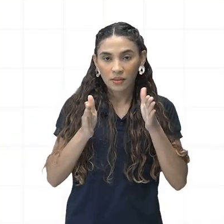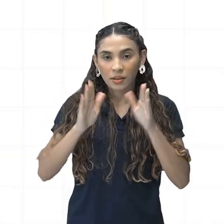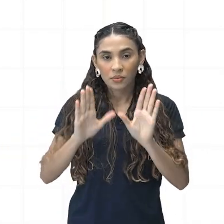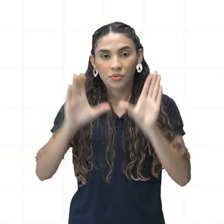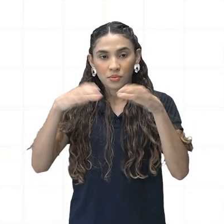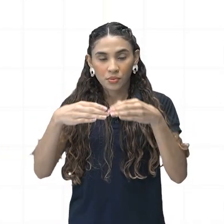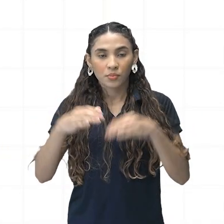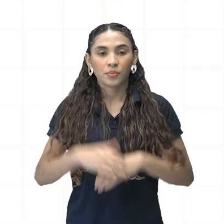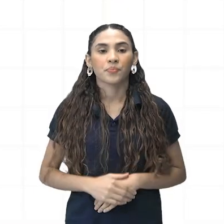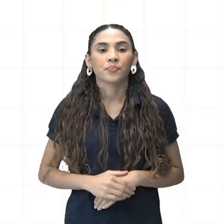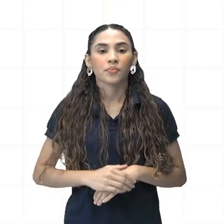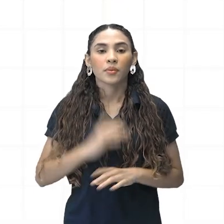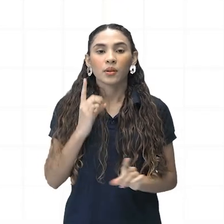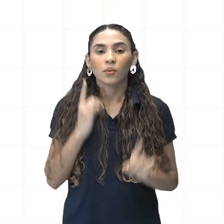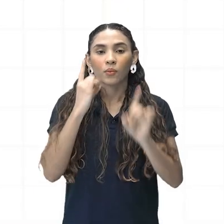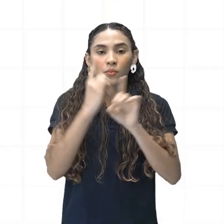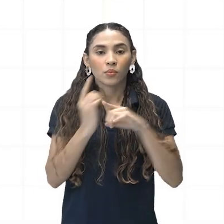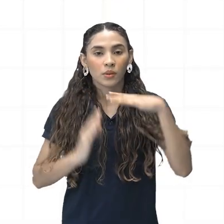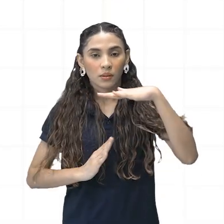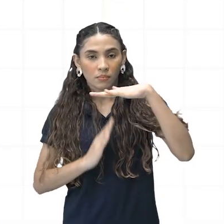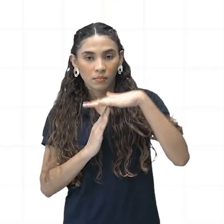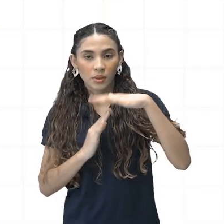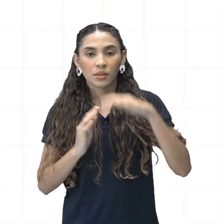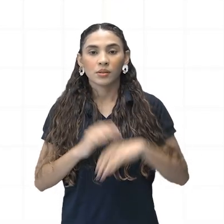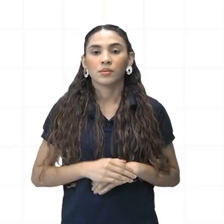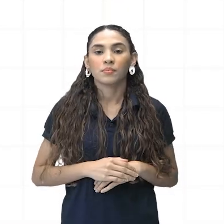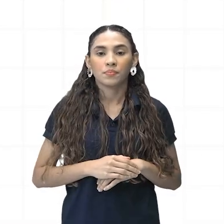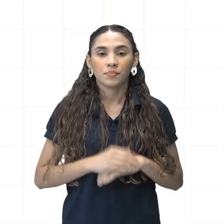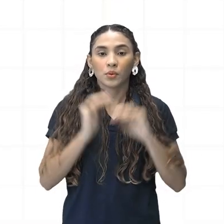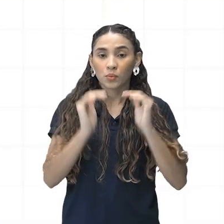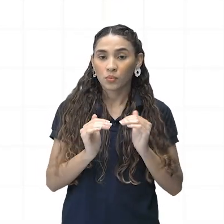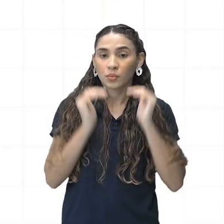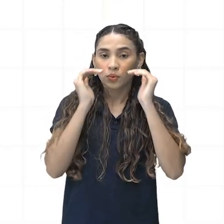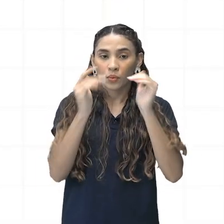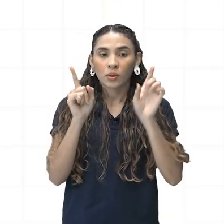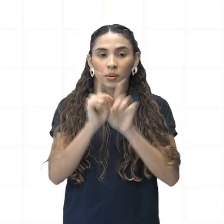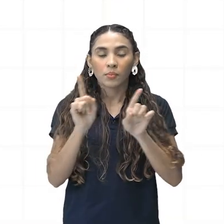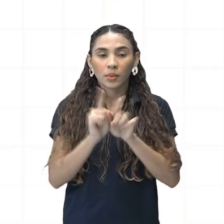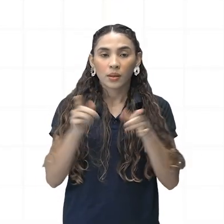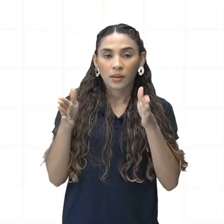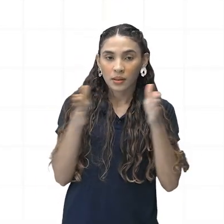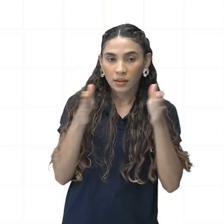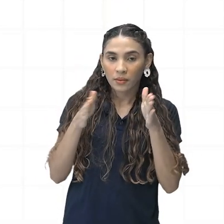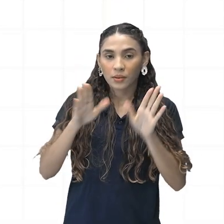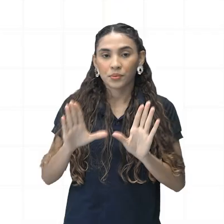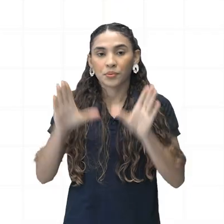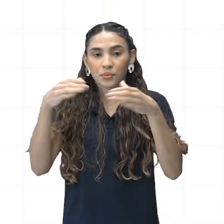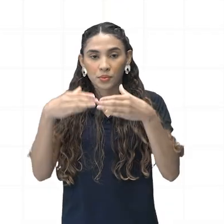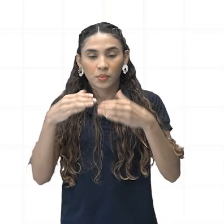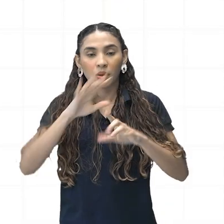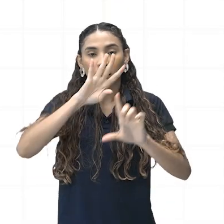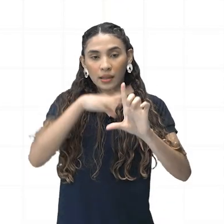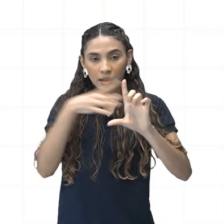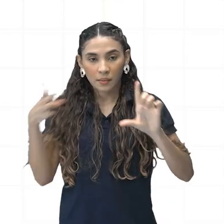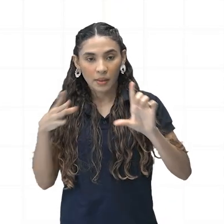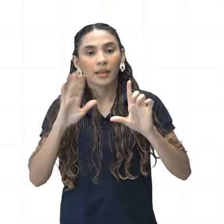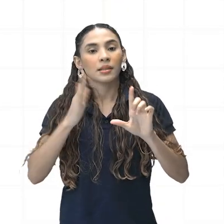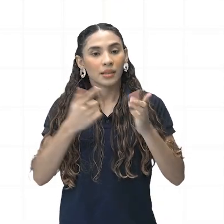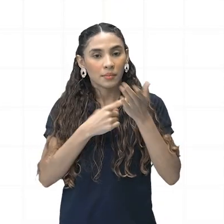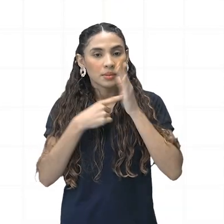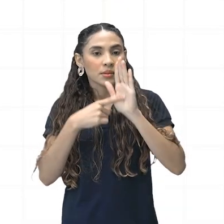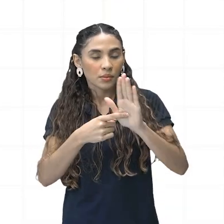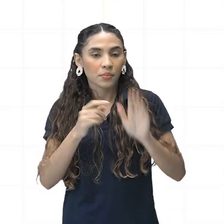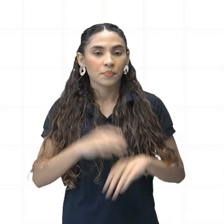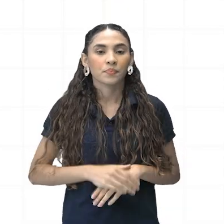de classe. Determine o limite inferior e o superior de cada intervalo da classe. A tabela já fez isso para a